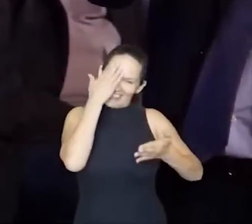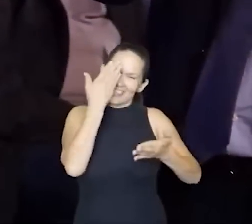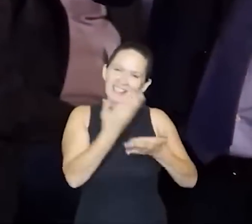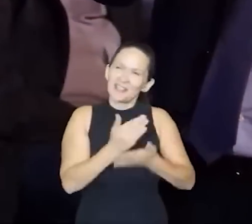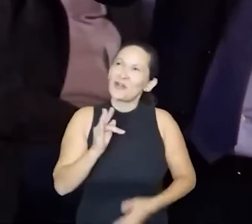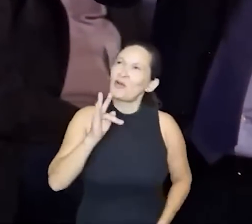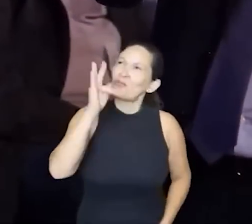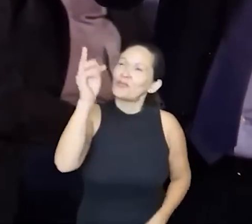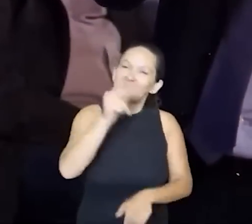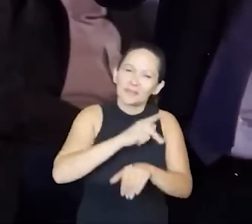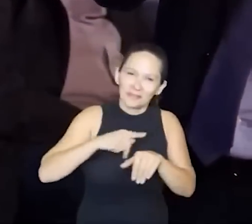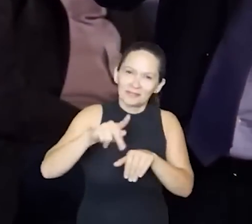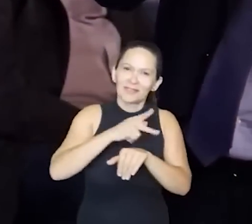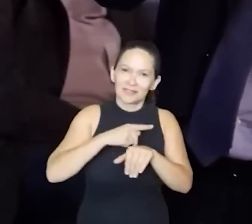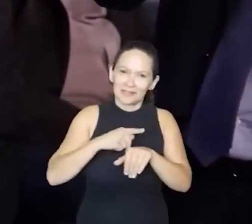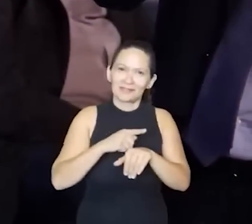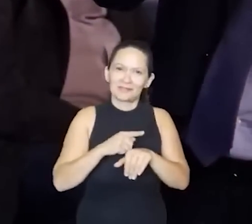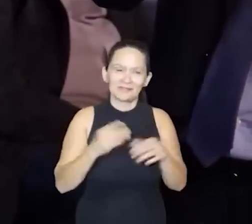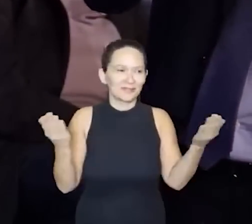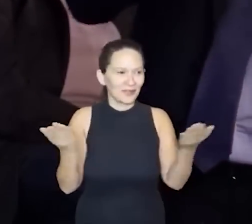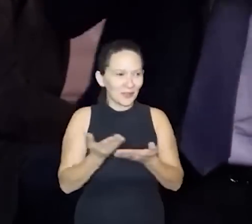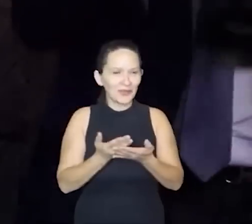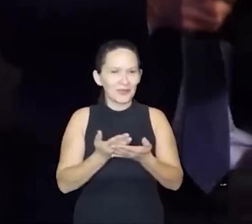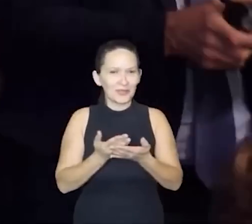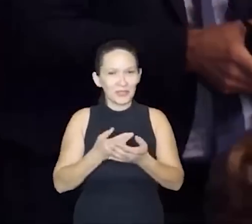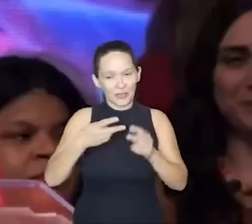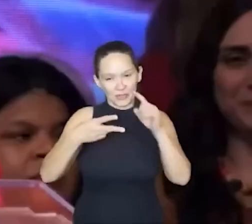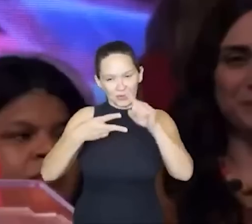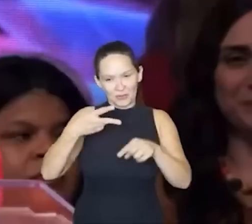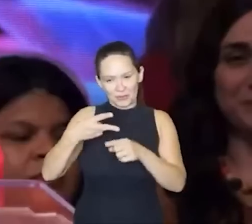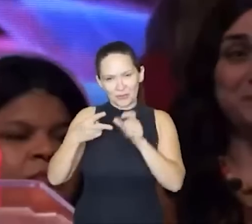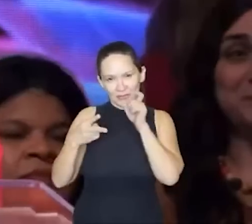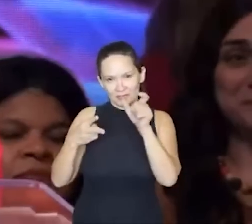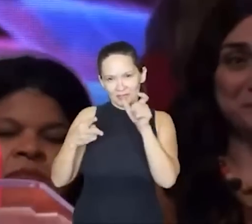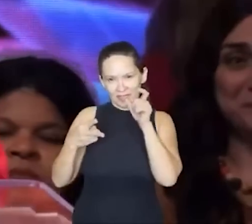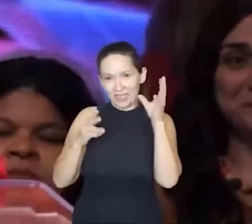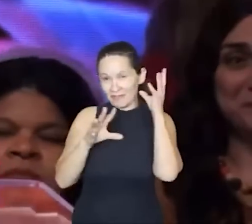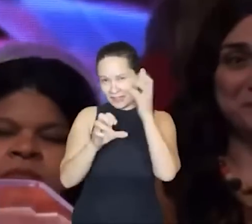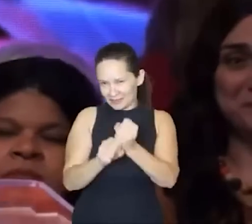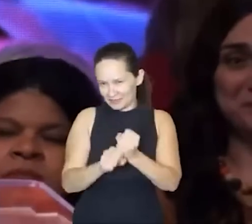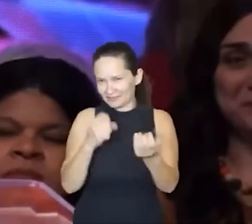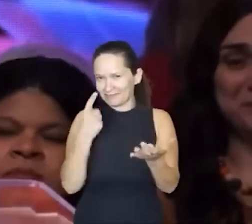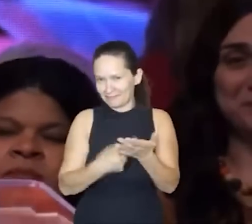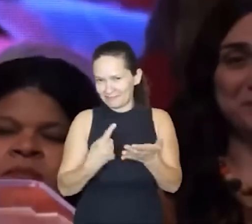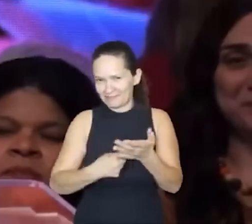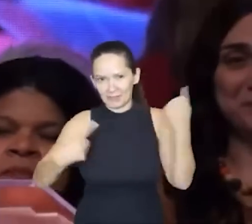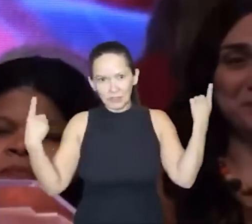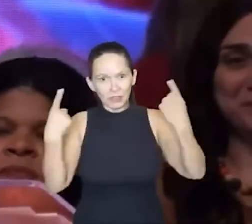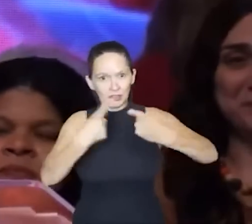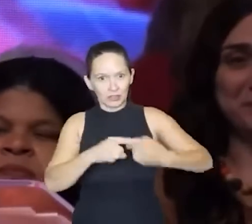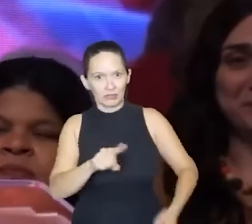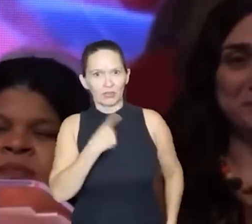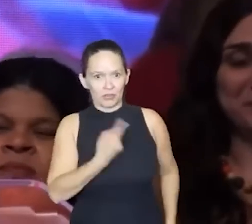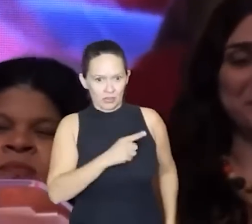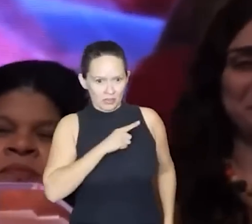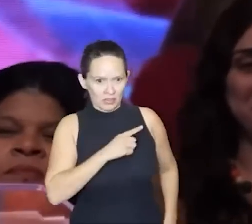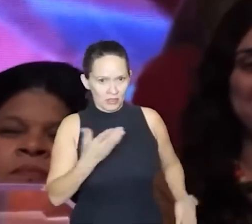país. Hoje, 2 palavras resumem o compromisso e o desafio que temos diante de